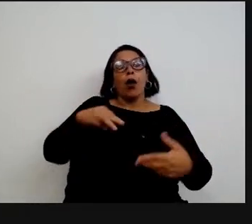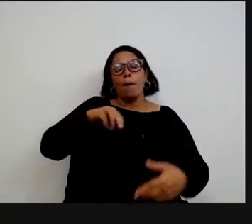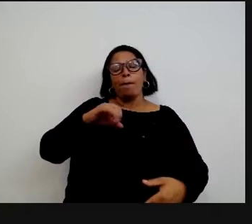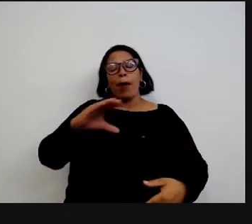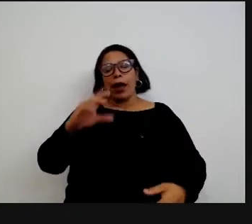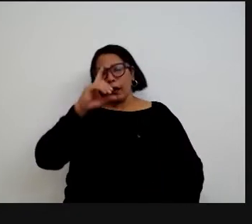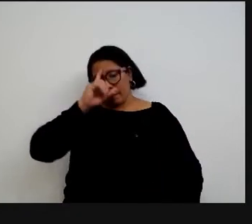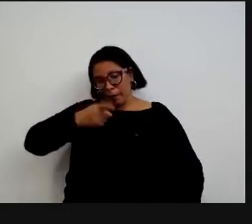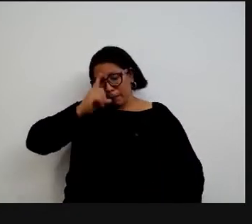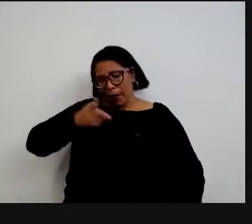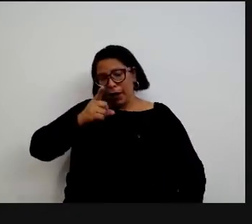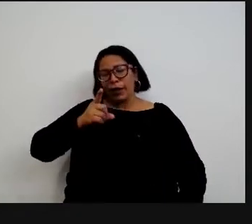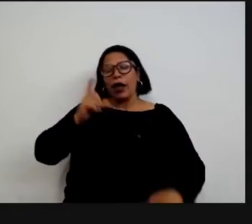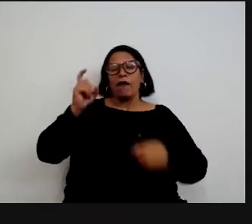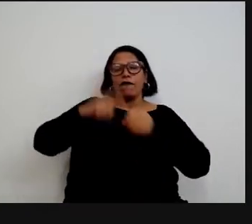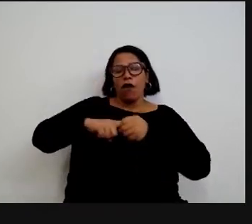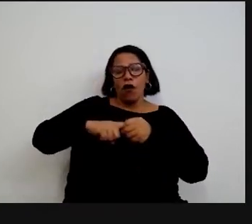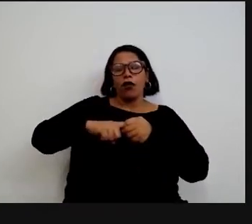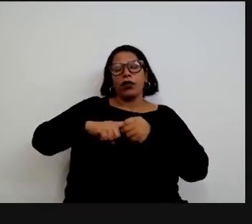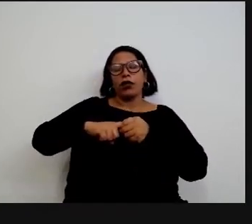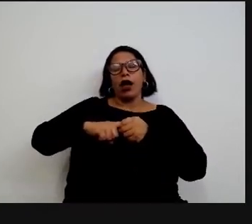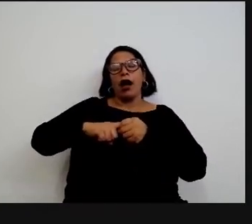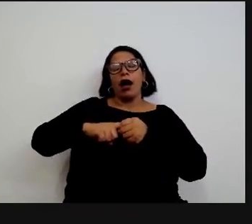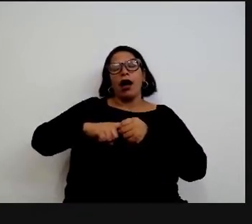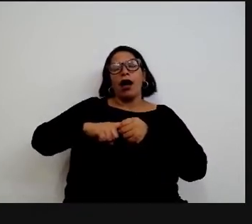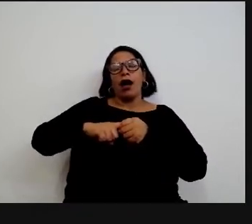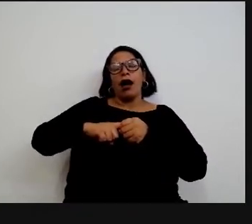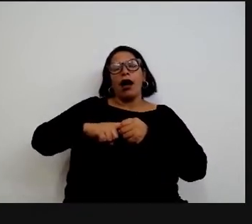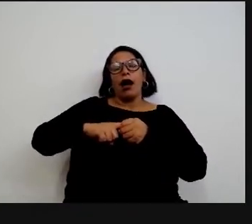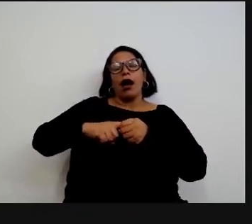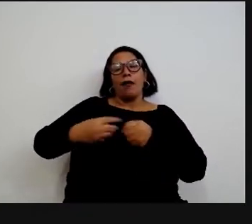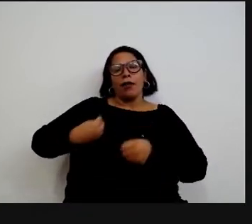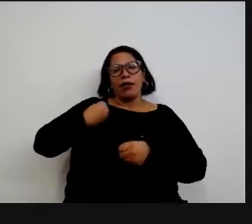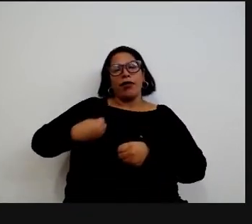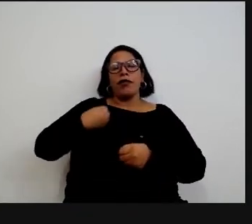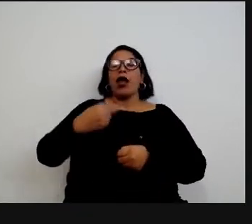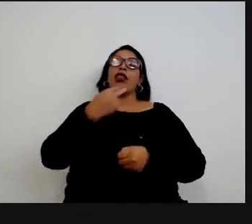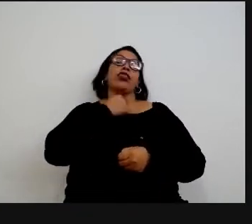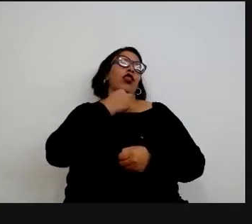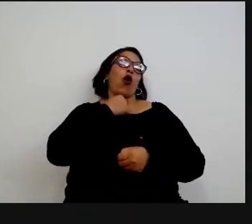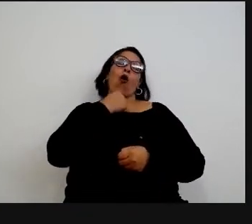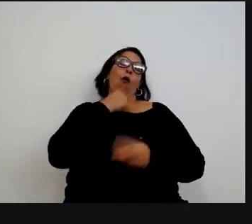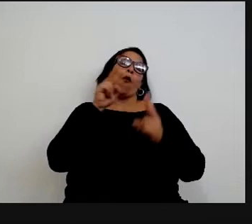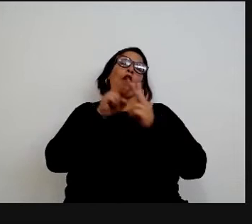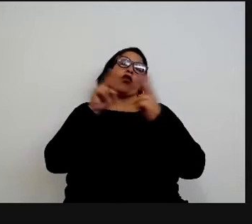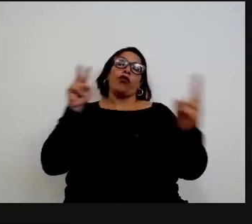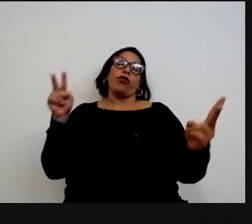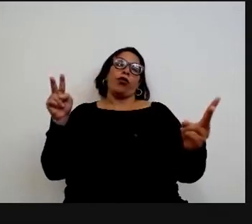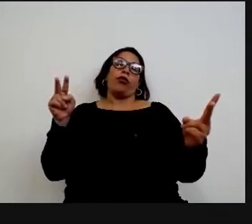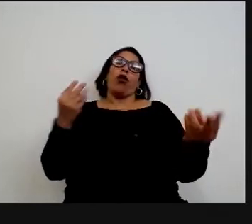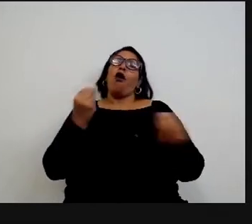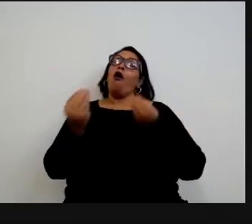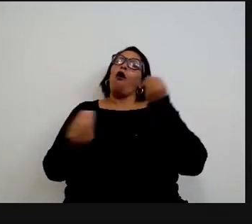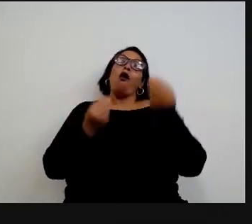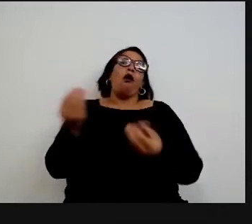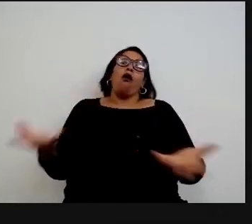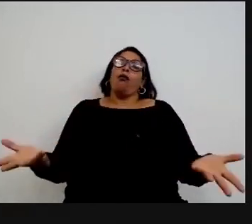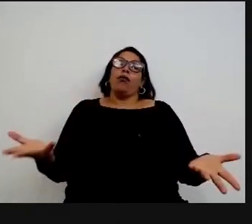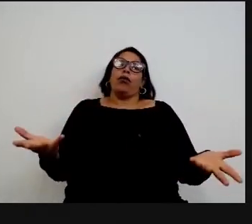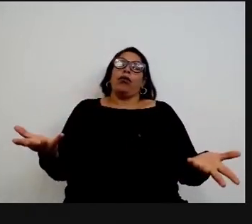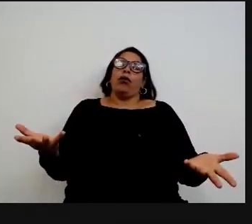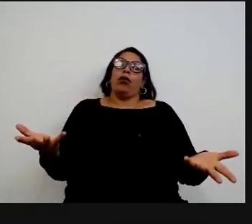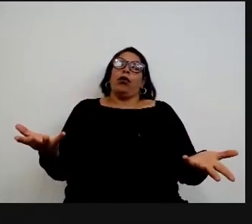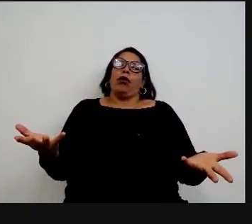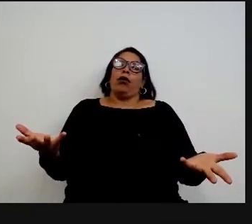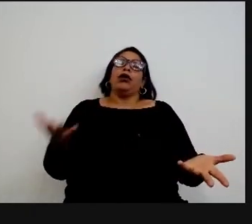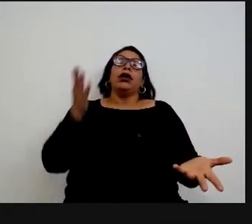volta ao presencial. Então, as faculdades estão com essa obrigação de que não pode mais fazer aulas remotas. Olha o absurdo que nós chegamos. Então,